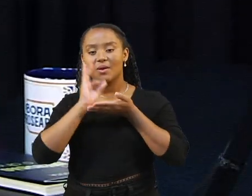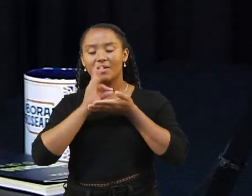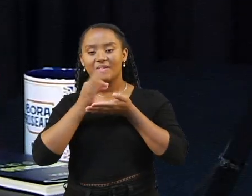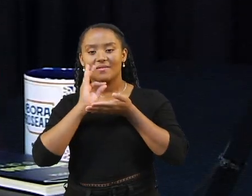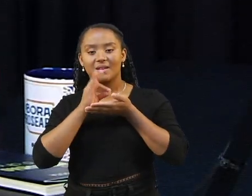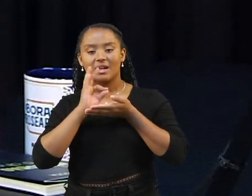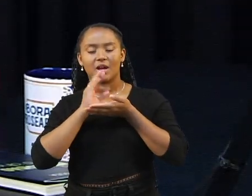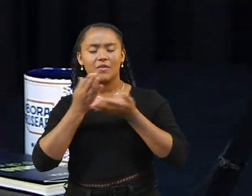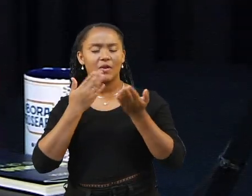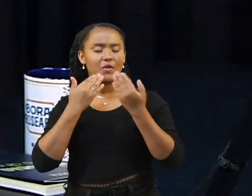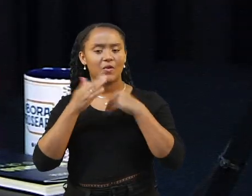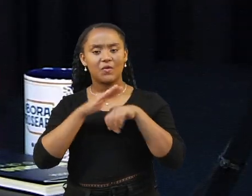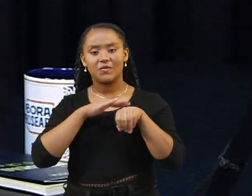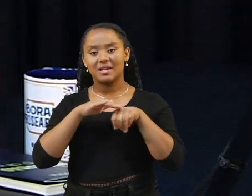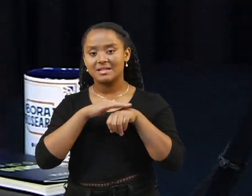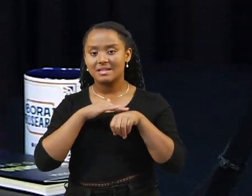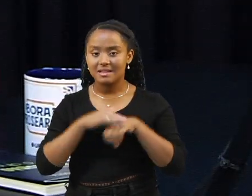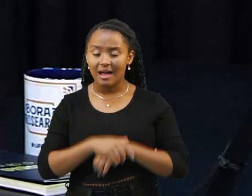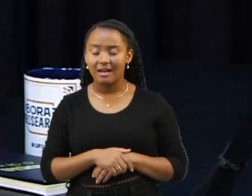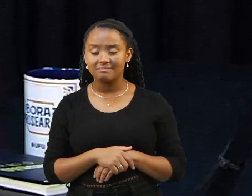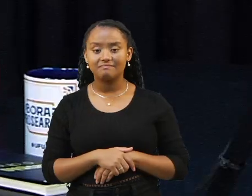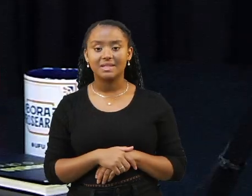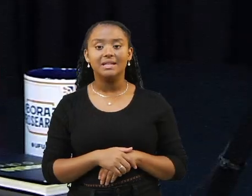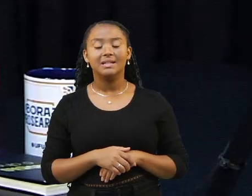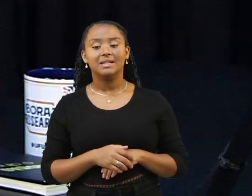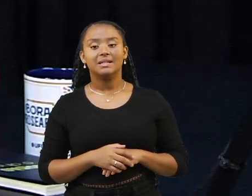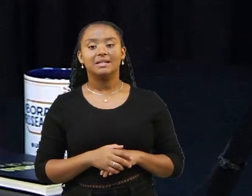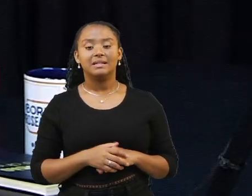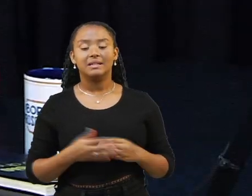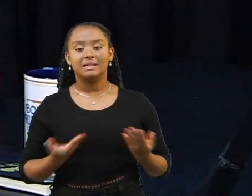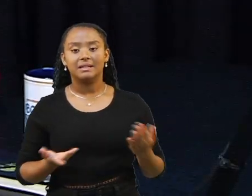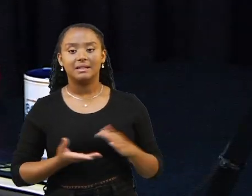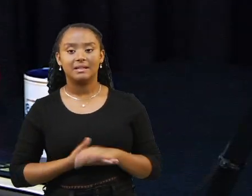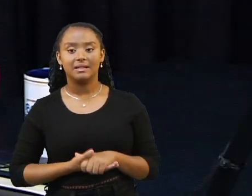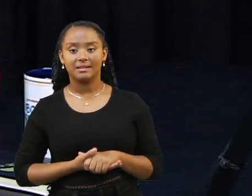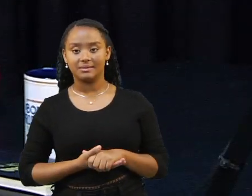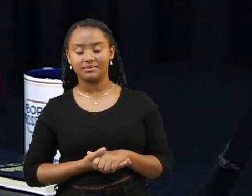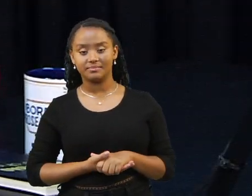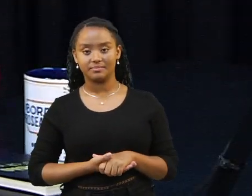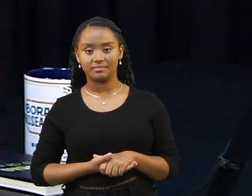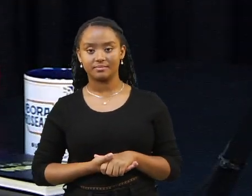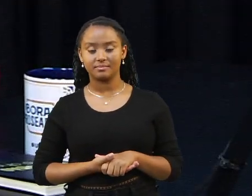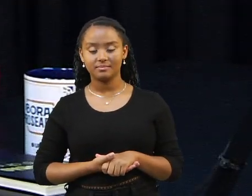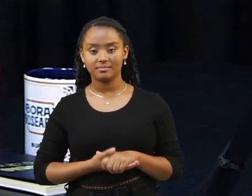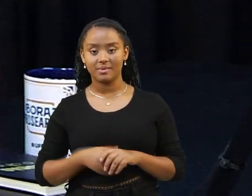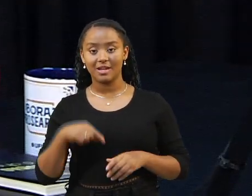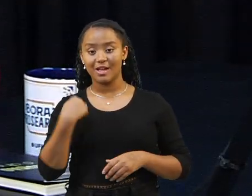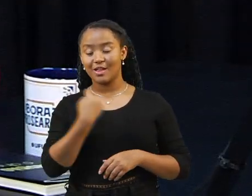um delicioso café, conversa, bota prosa para fora e a